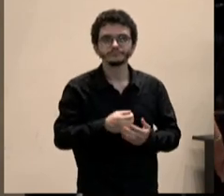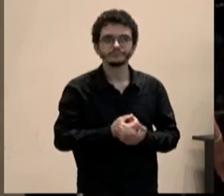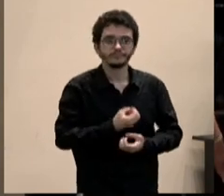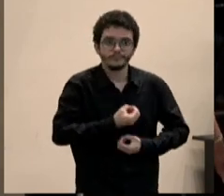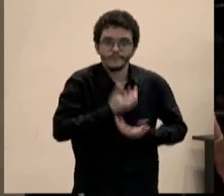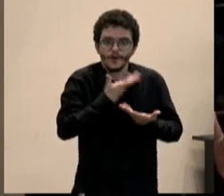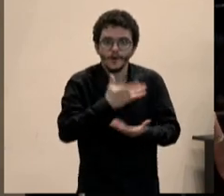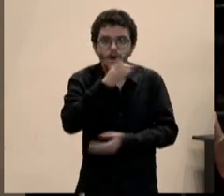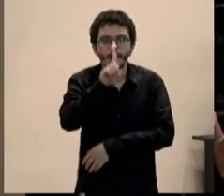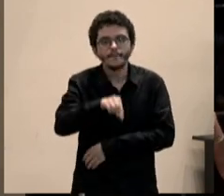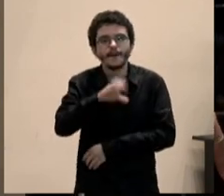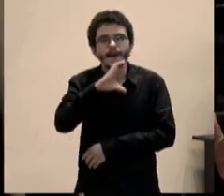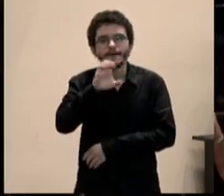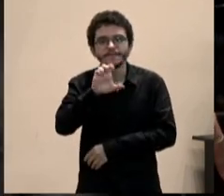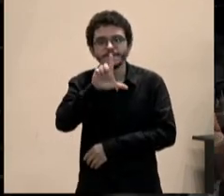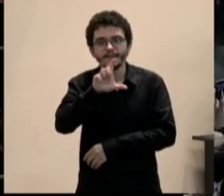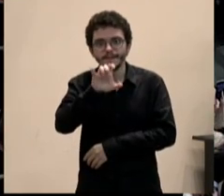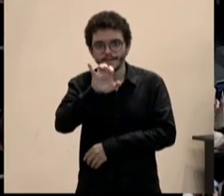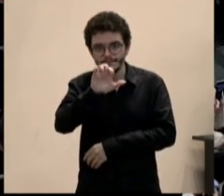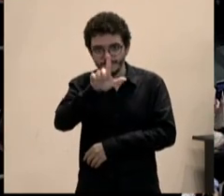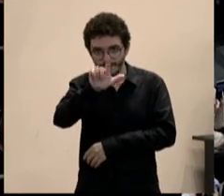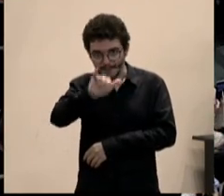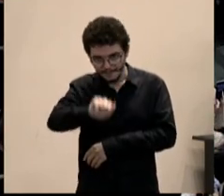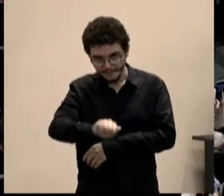Meirelles. Uma boa apresentação.